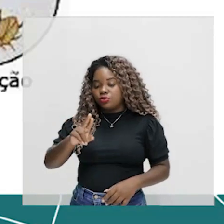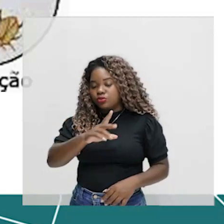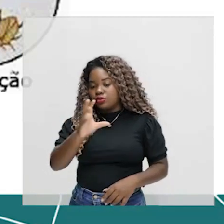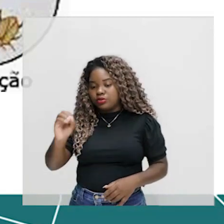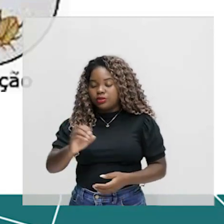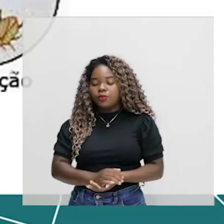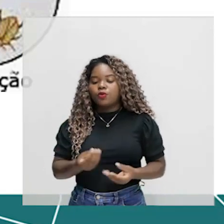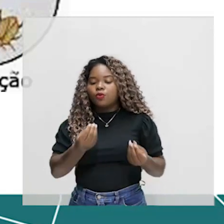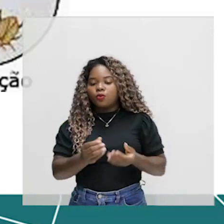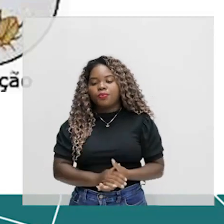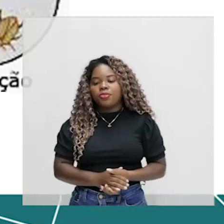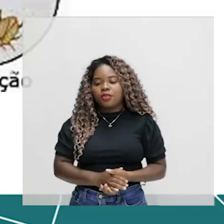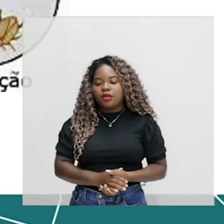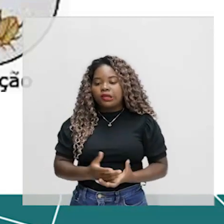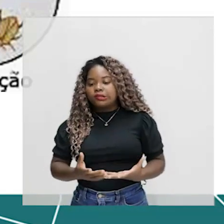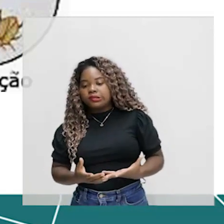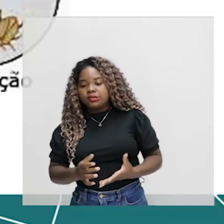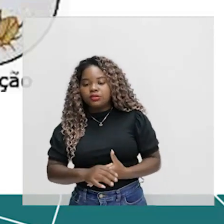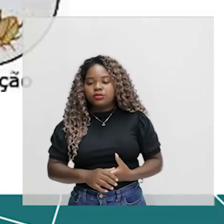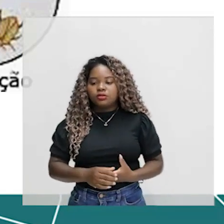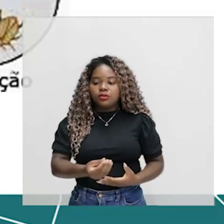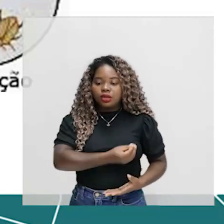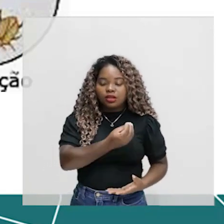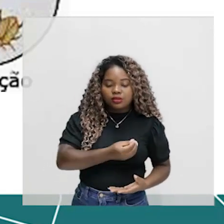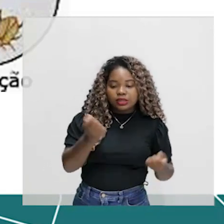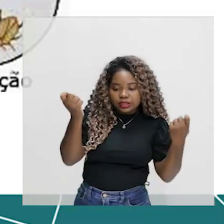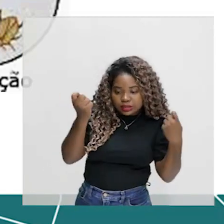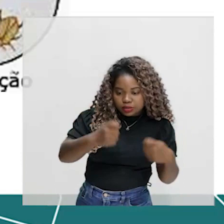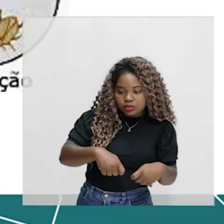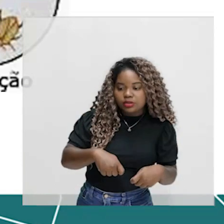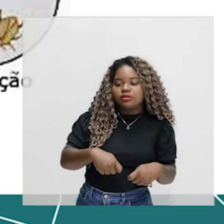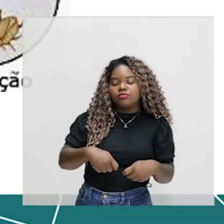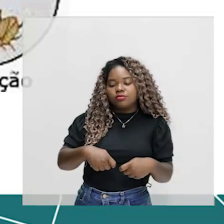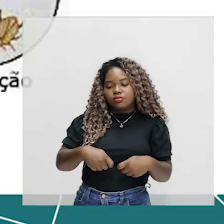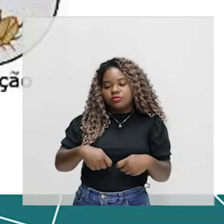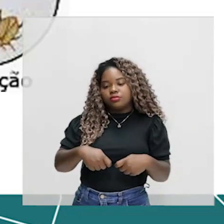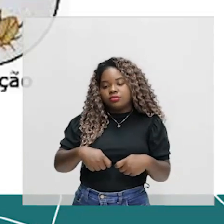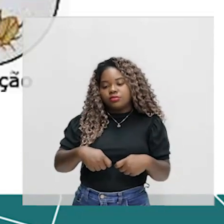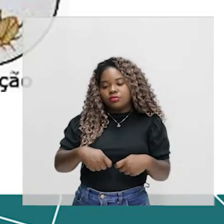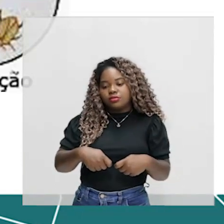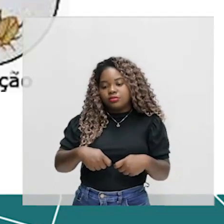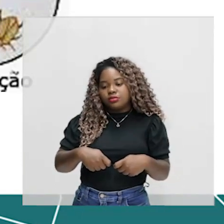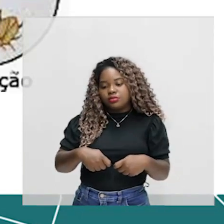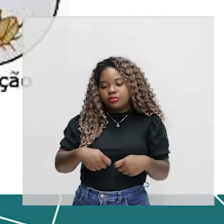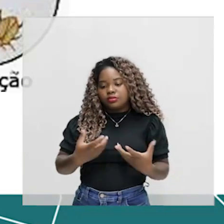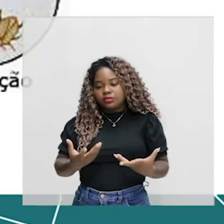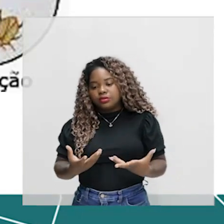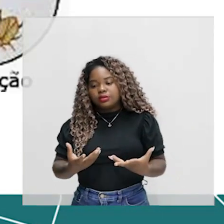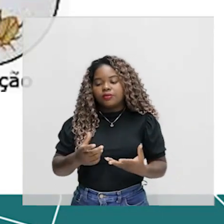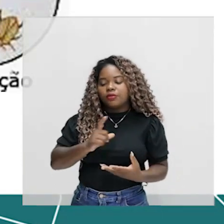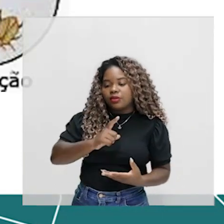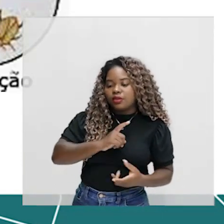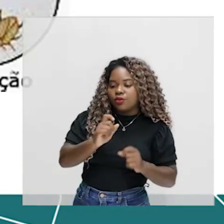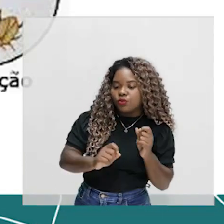conseguem sobreviver né pelo processo da seleção ele consegue se reproduzir mais facilmente porque